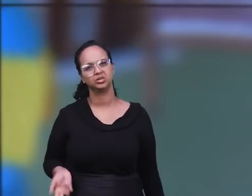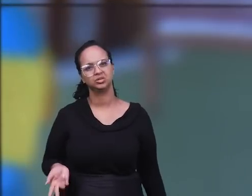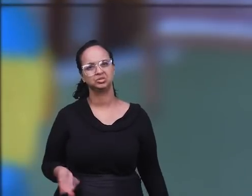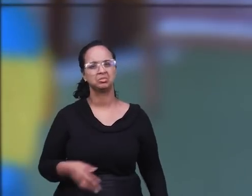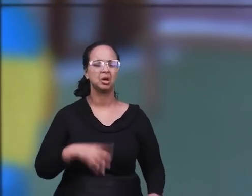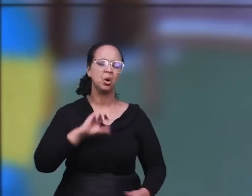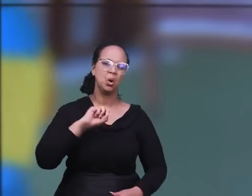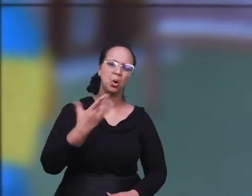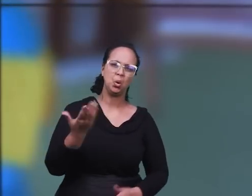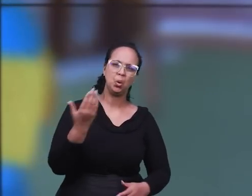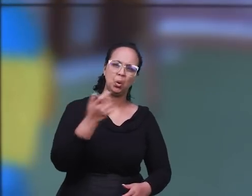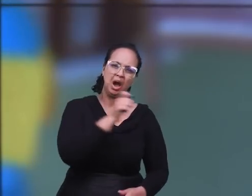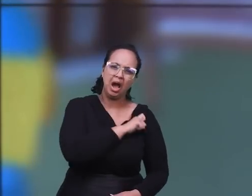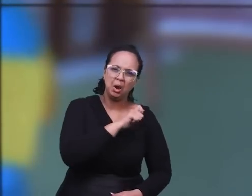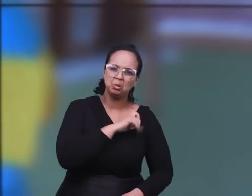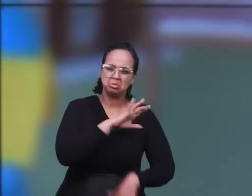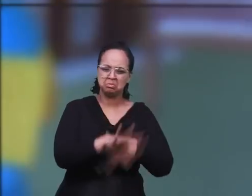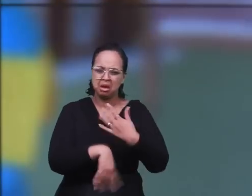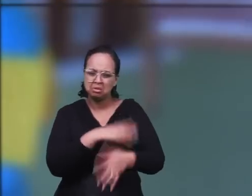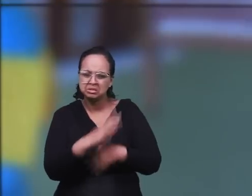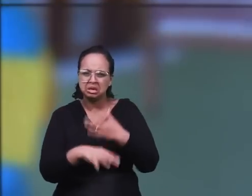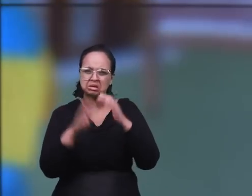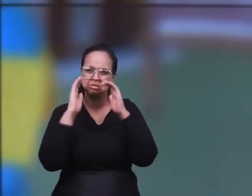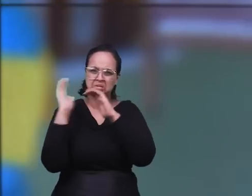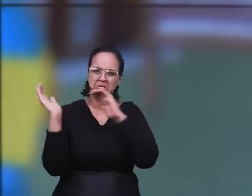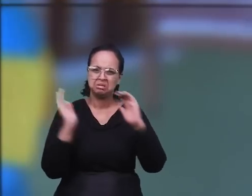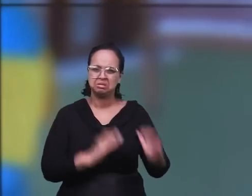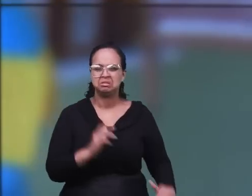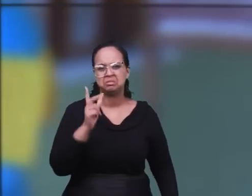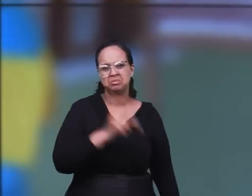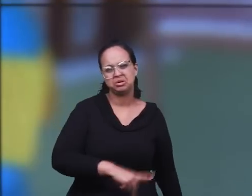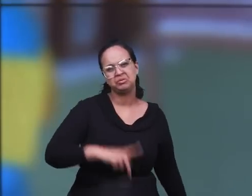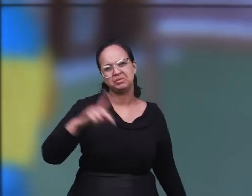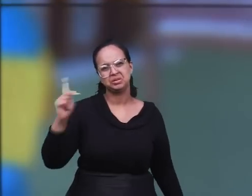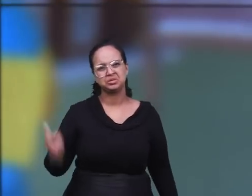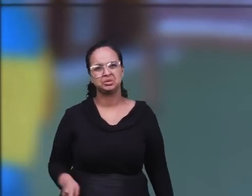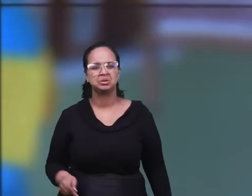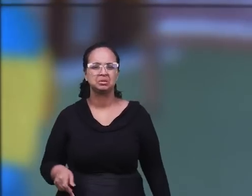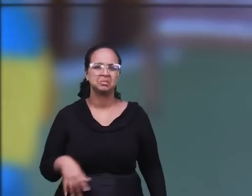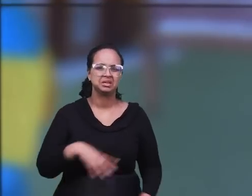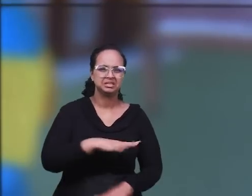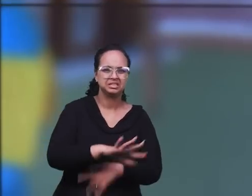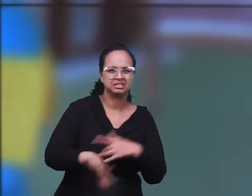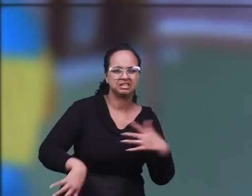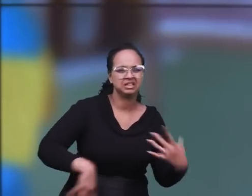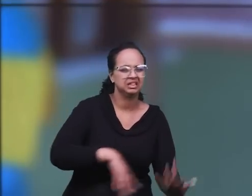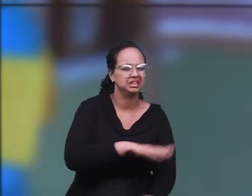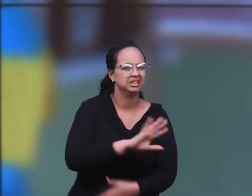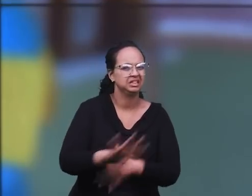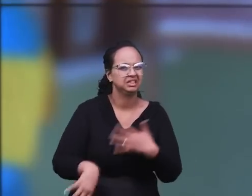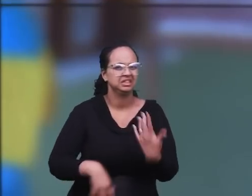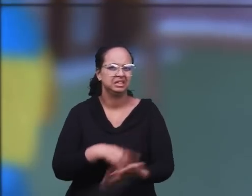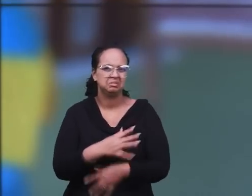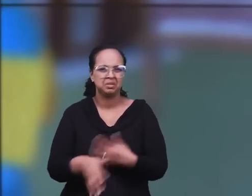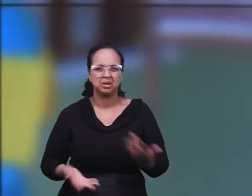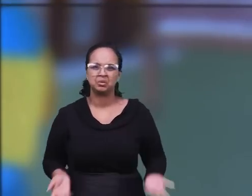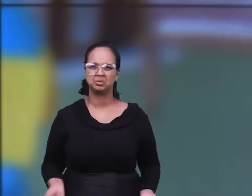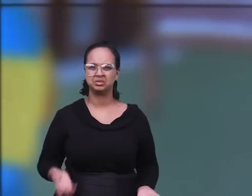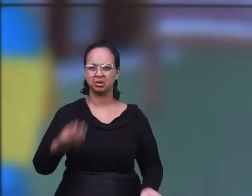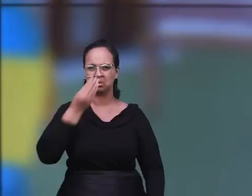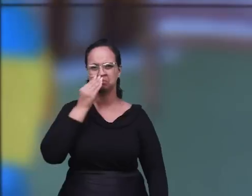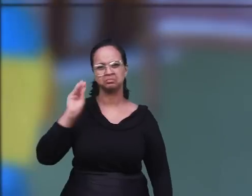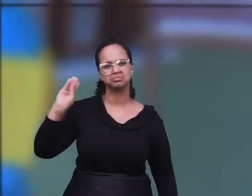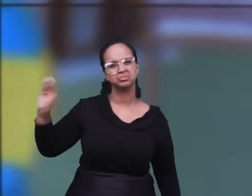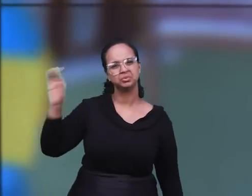alunos bagunceiros, que não respeitam o professor, que ficam no meio de pessoas que só fazem que